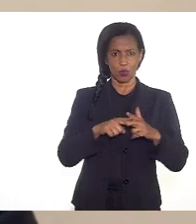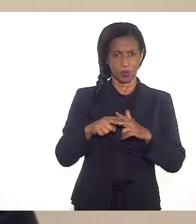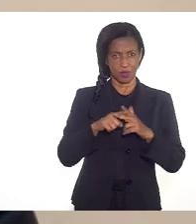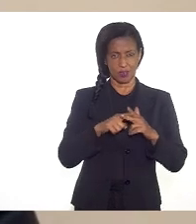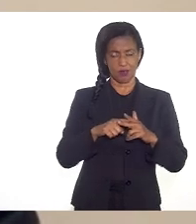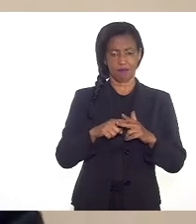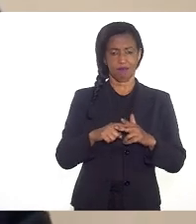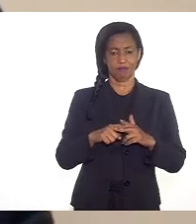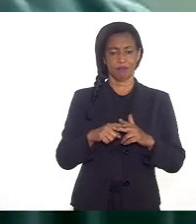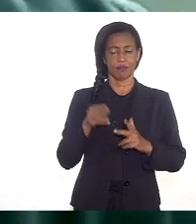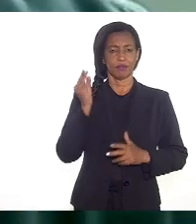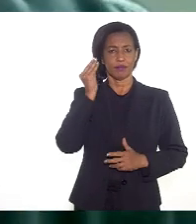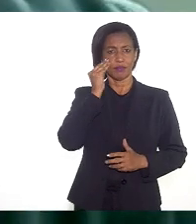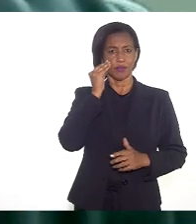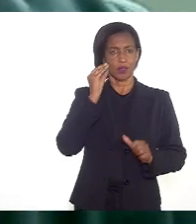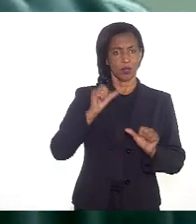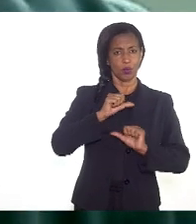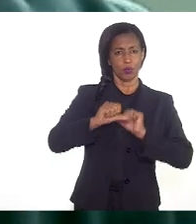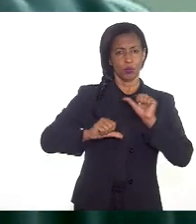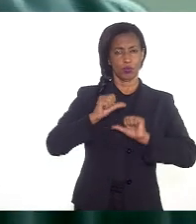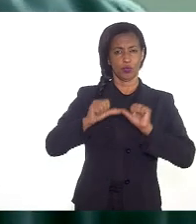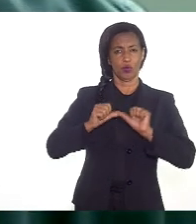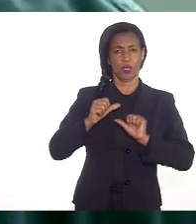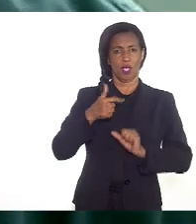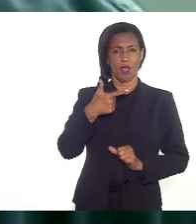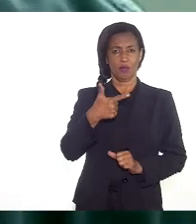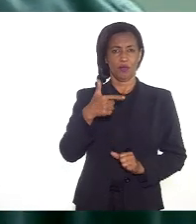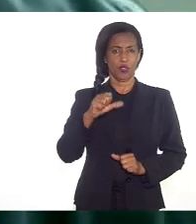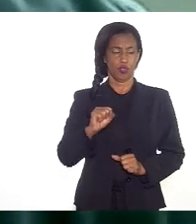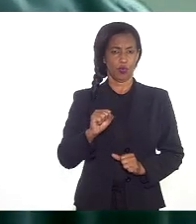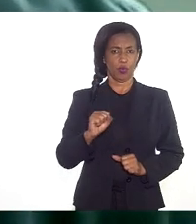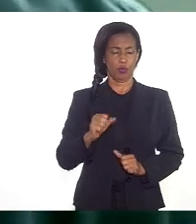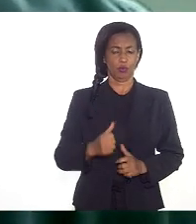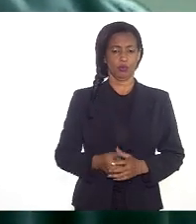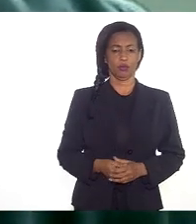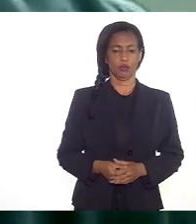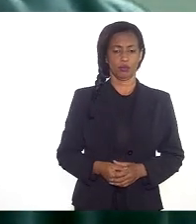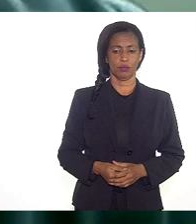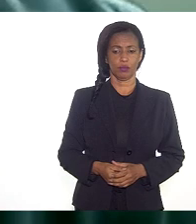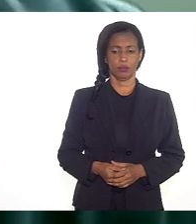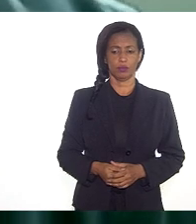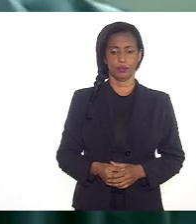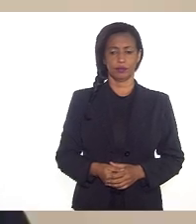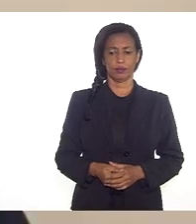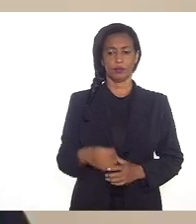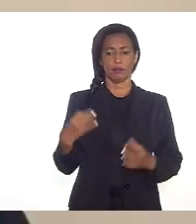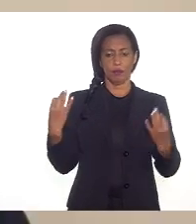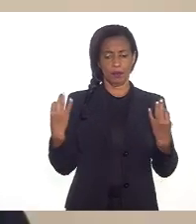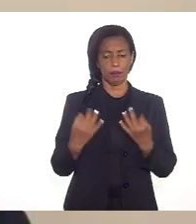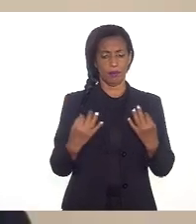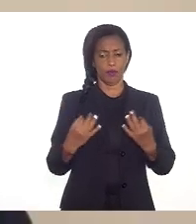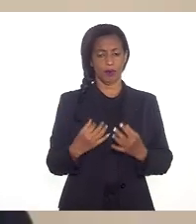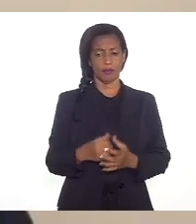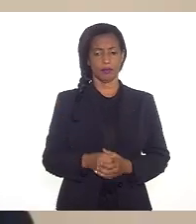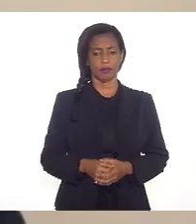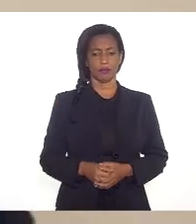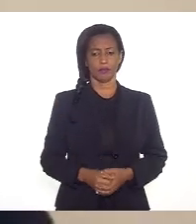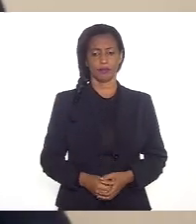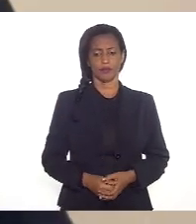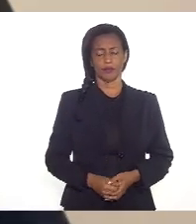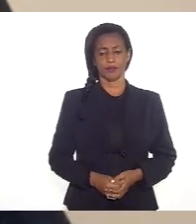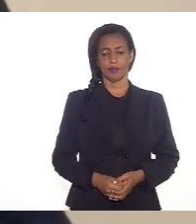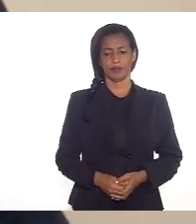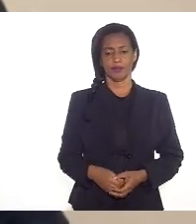específico, tentar modificar 2831 de 97. Perfeito, então, deputado.